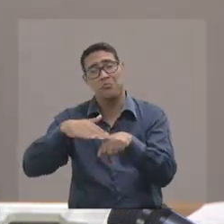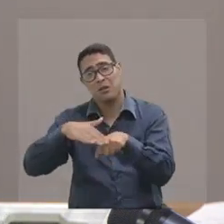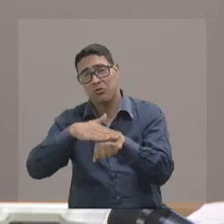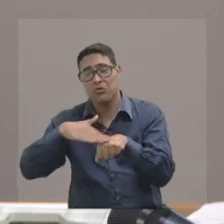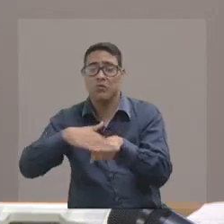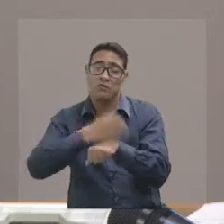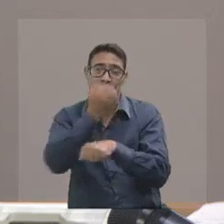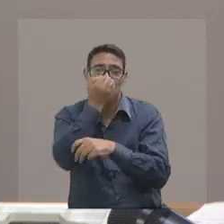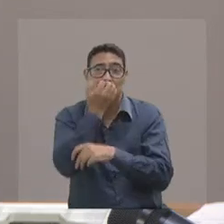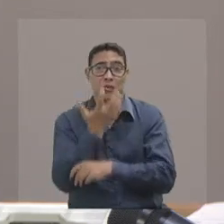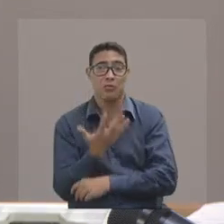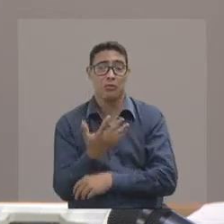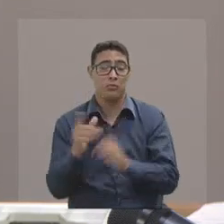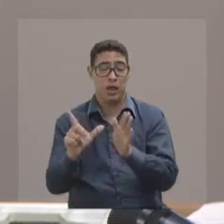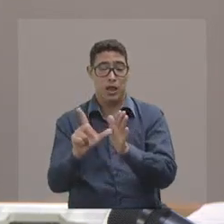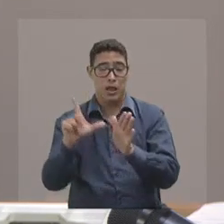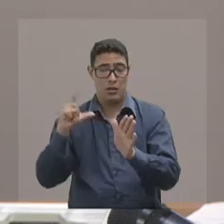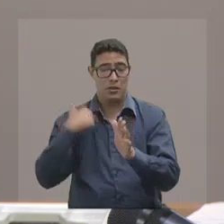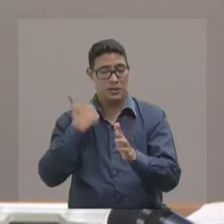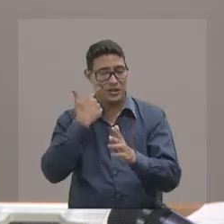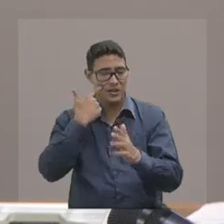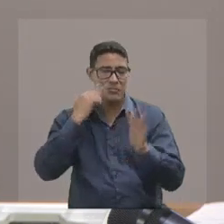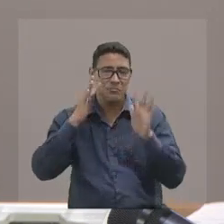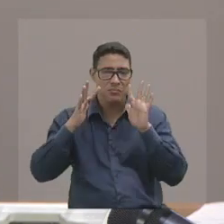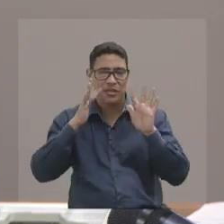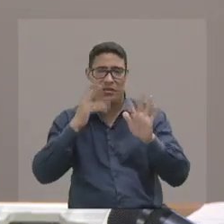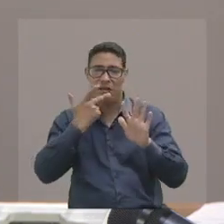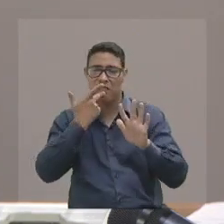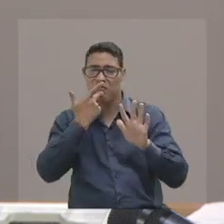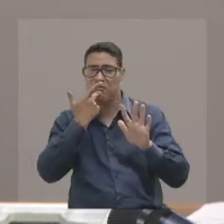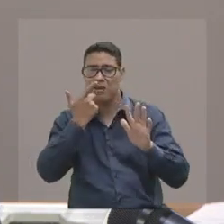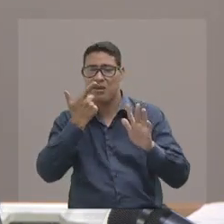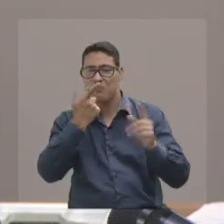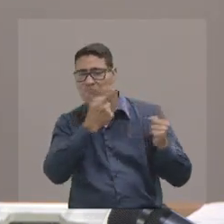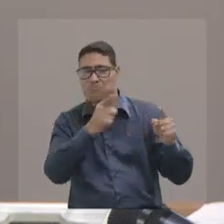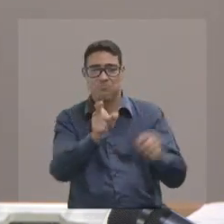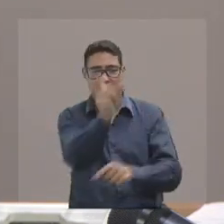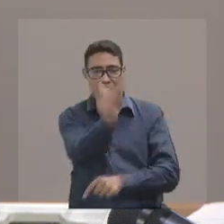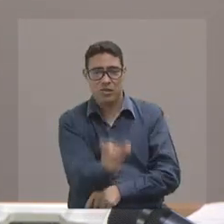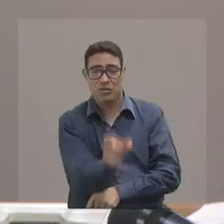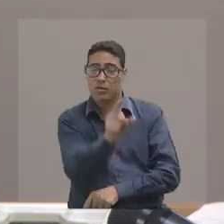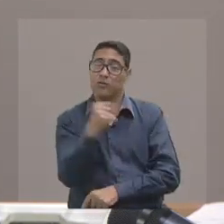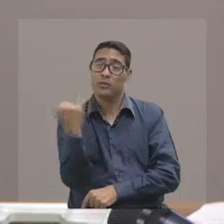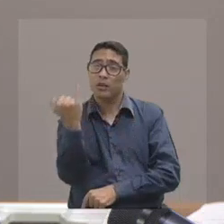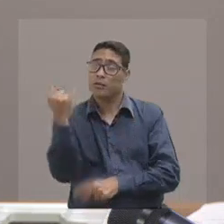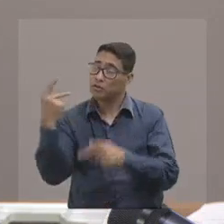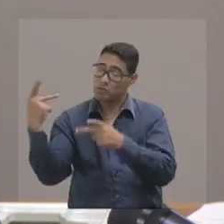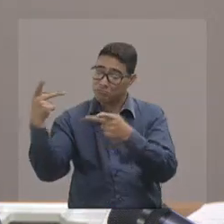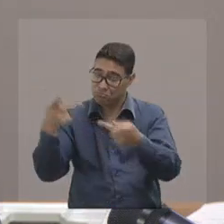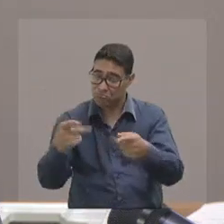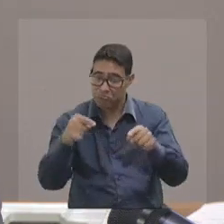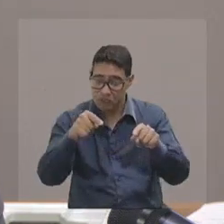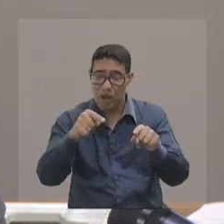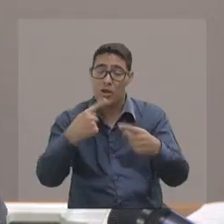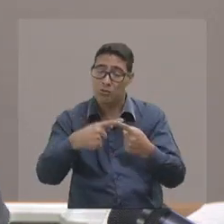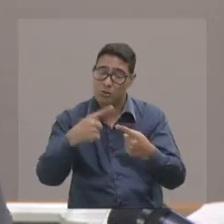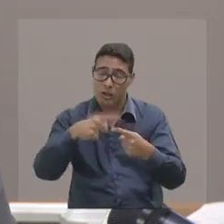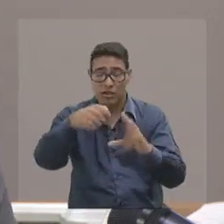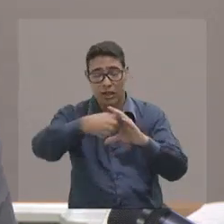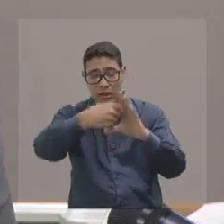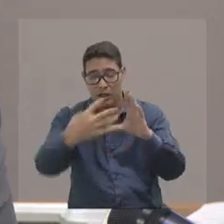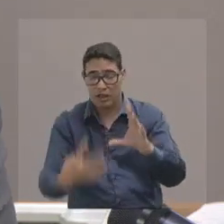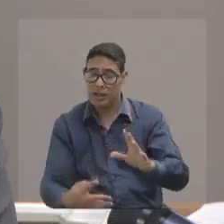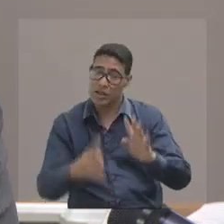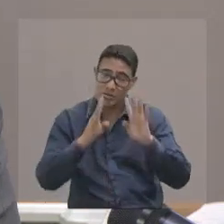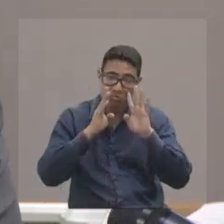formar um preconceito em relação a pessoa é importante visitar porque é uma pessoa que tem uma característica de ouvir e às vezes a gente